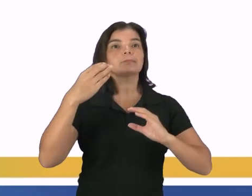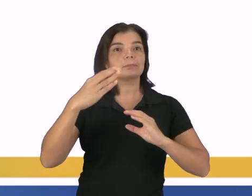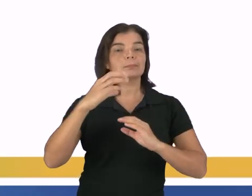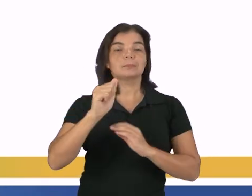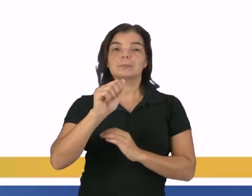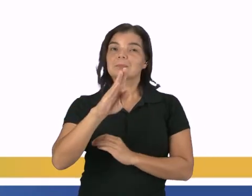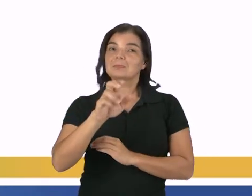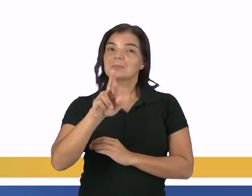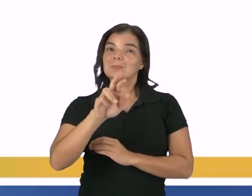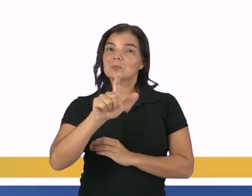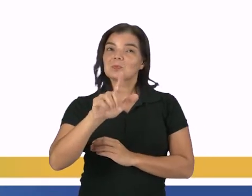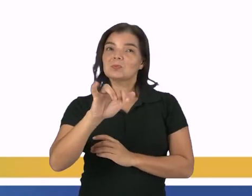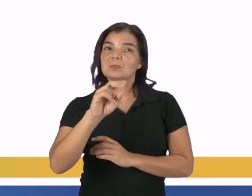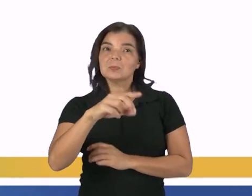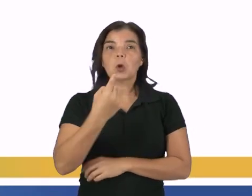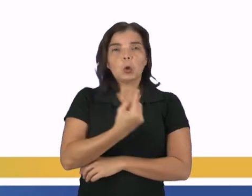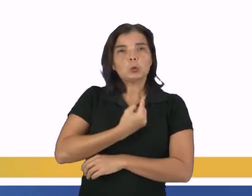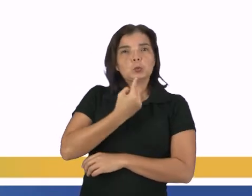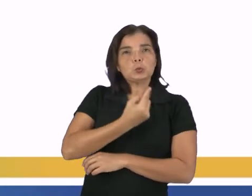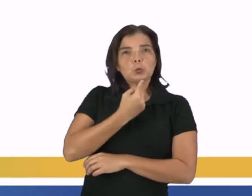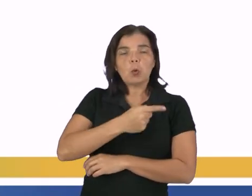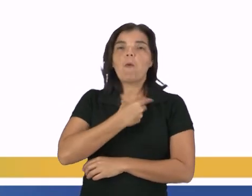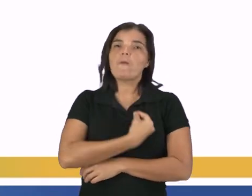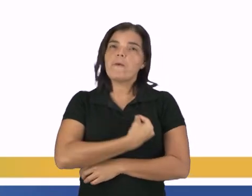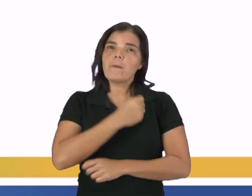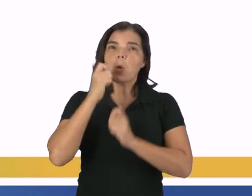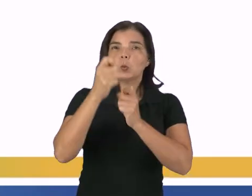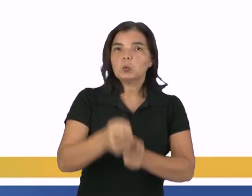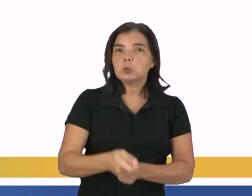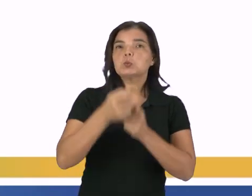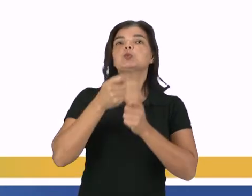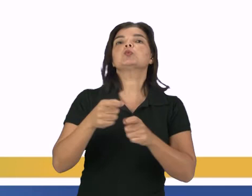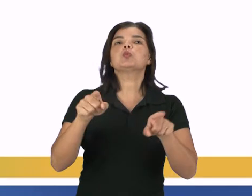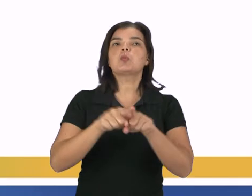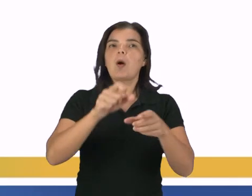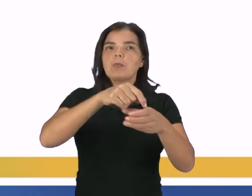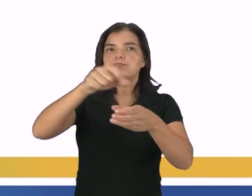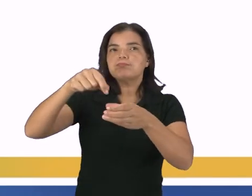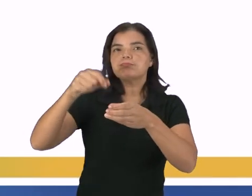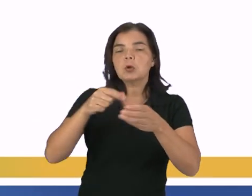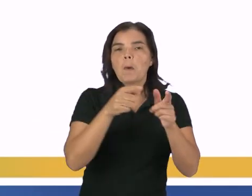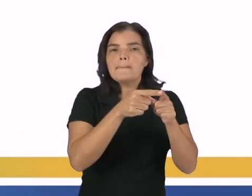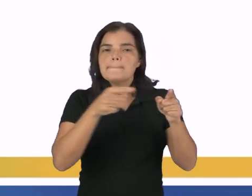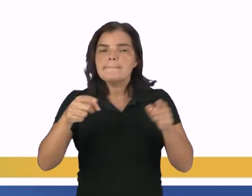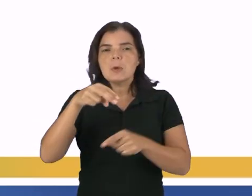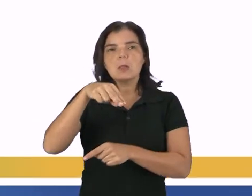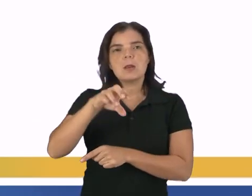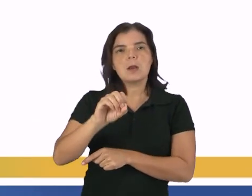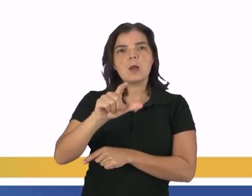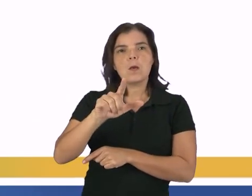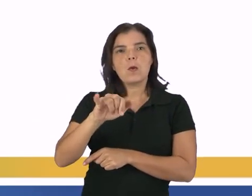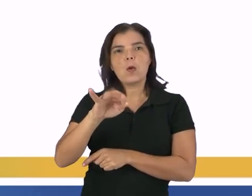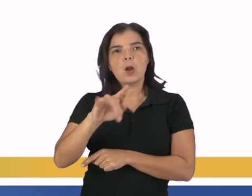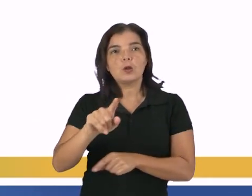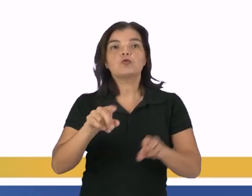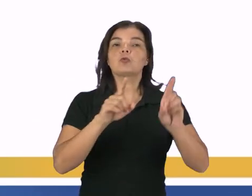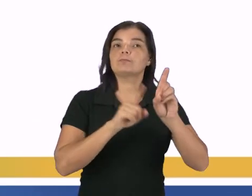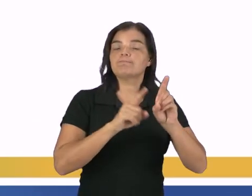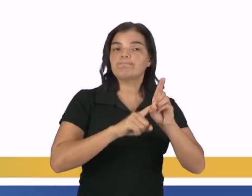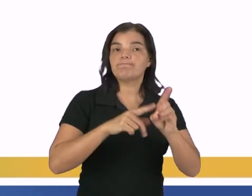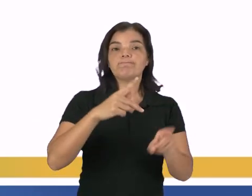Pré-cabralinos, grupos isolados, viviam da caça, pesca, coleta e da agricultura no período neolítico. Ou